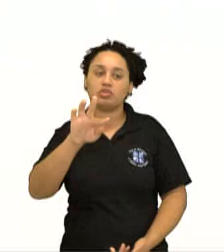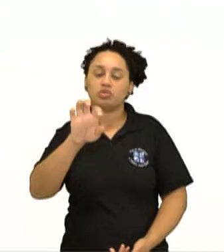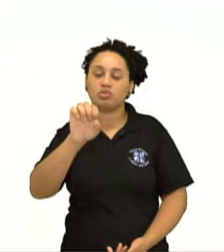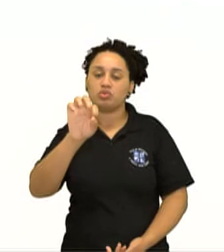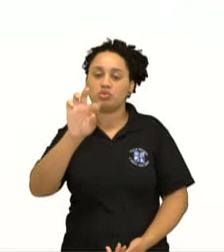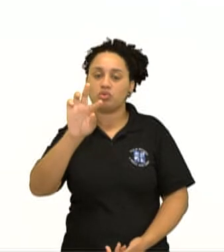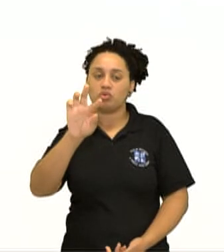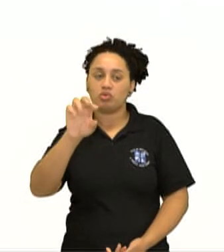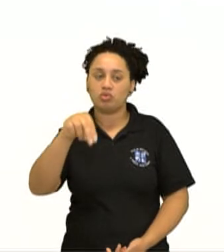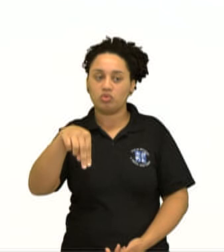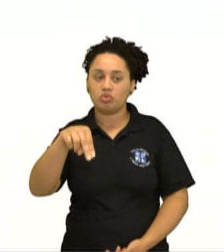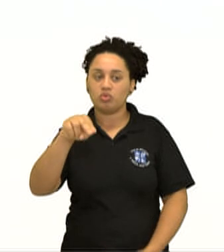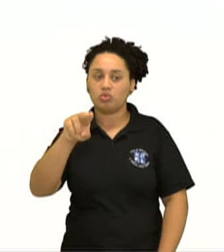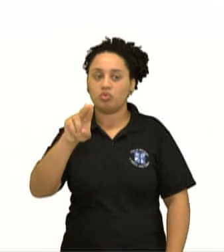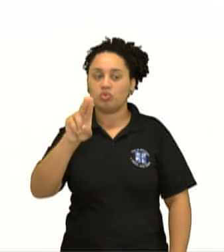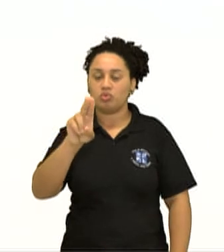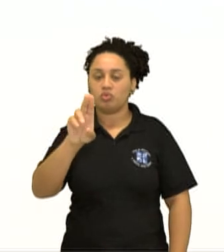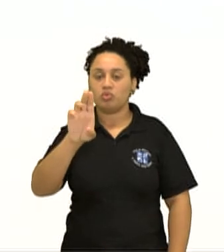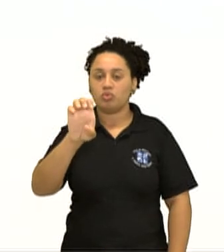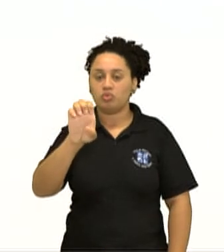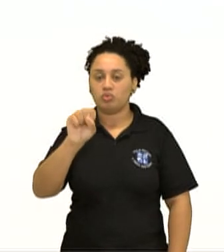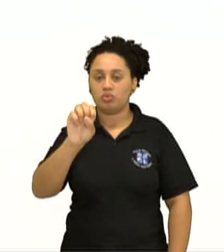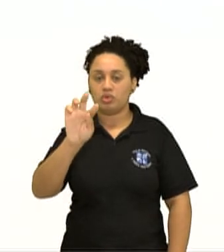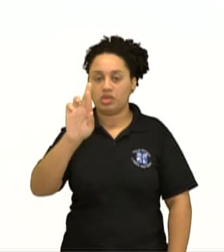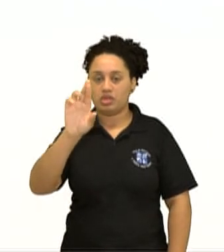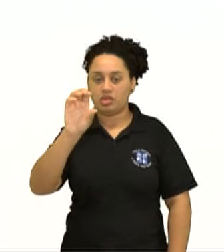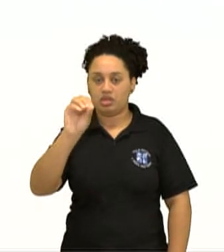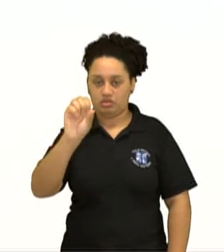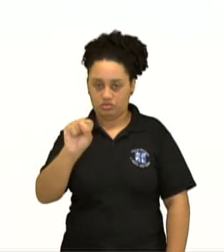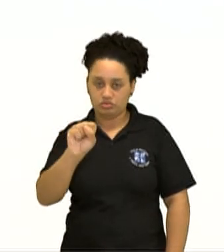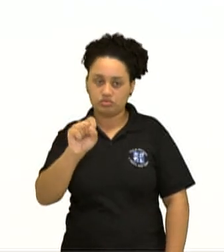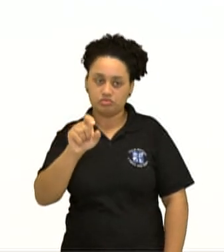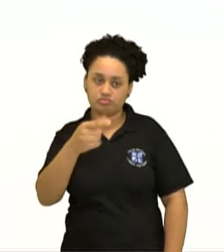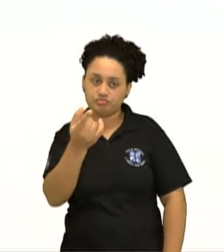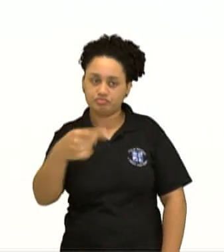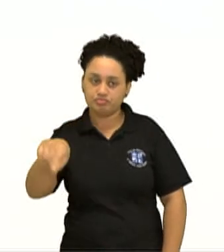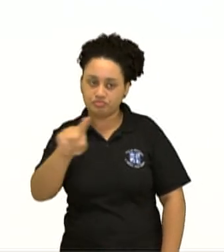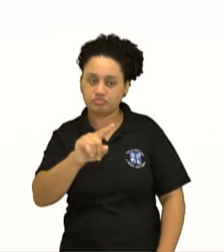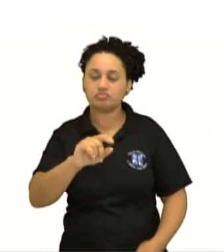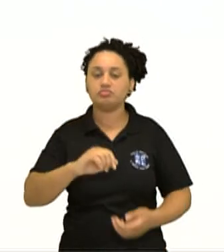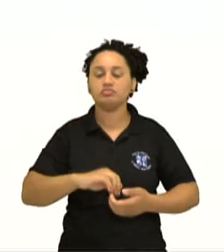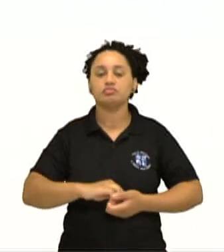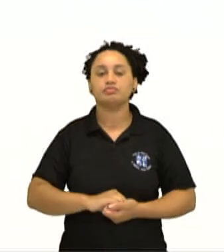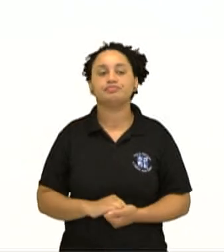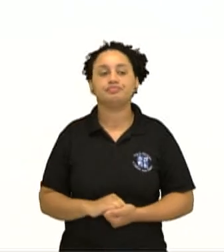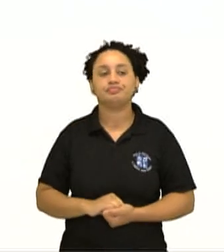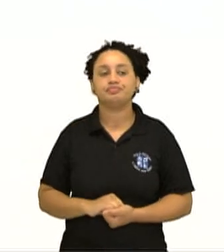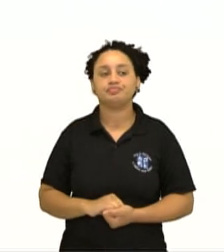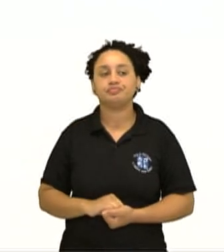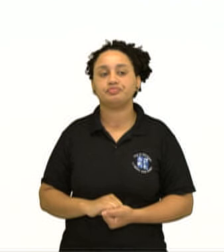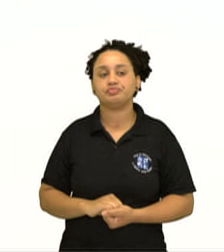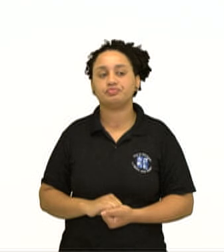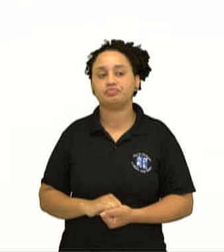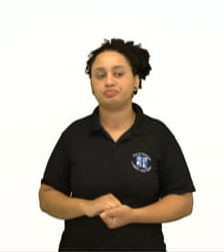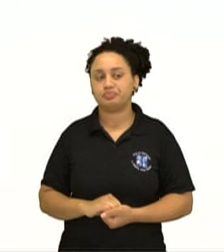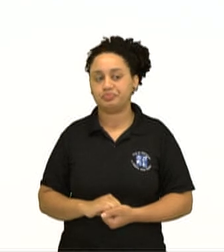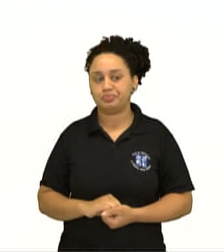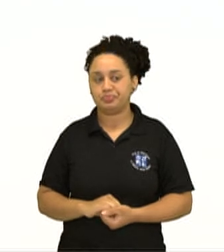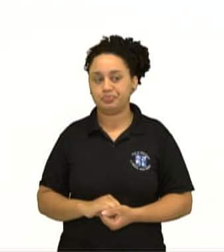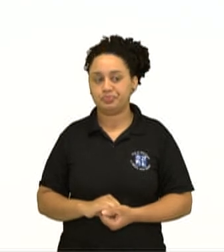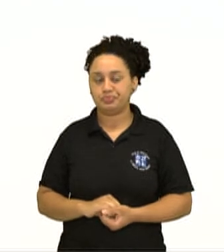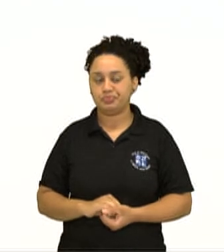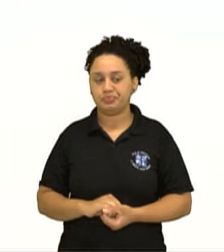vosotros, vuestro ou vuestros. E com ustedes e ellos ou ellas, vou